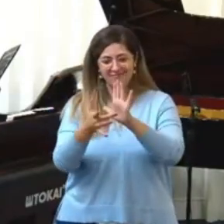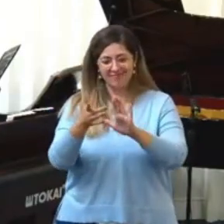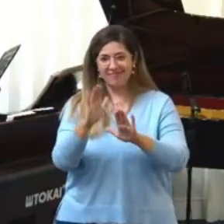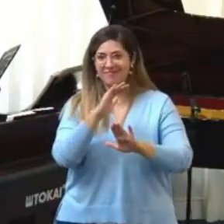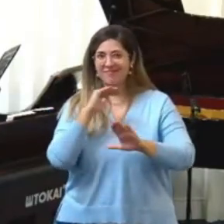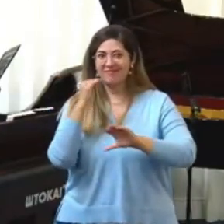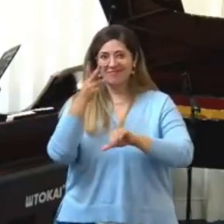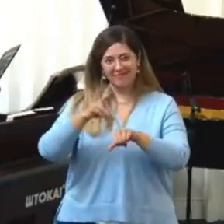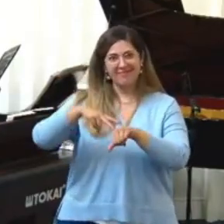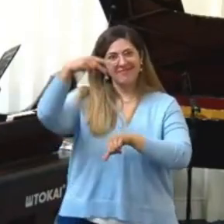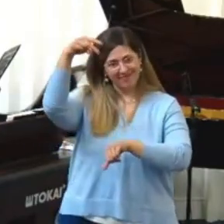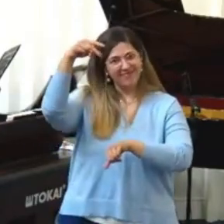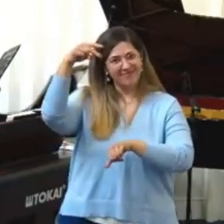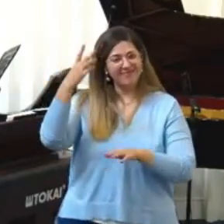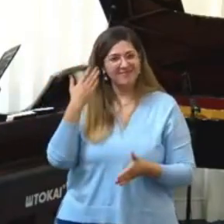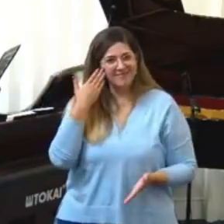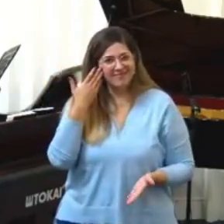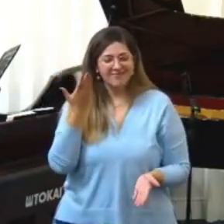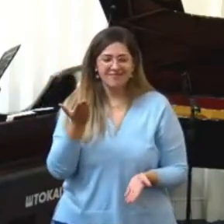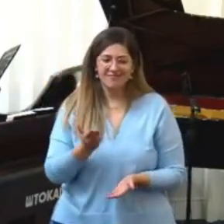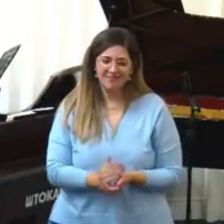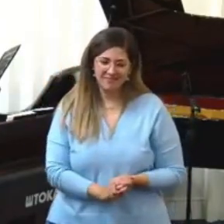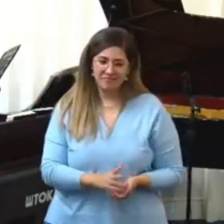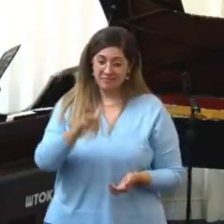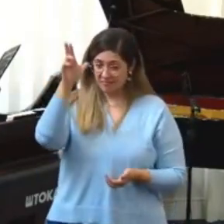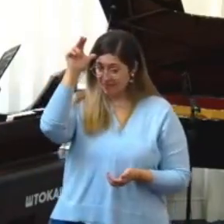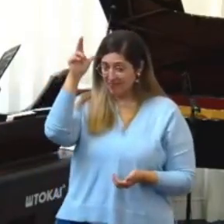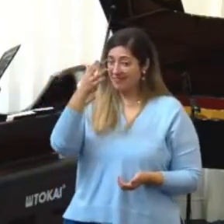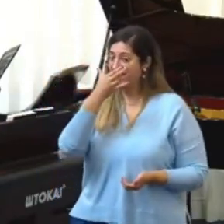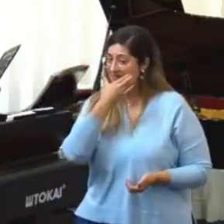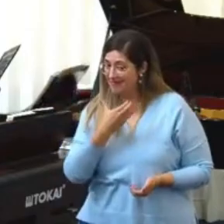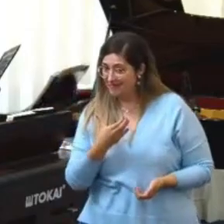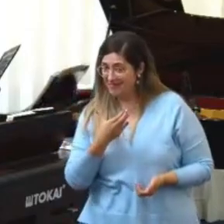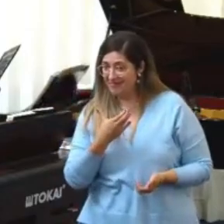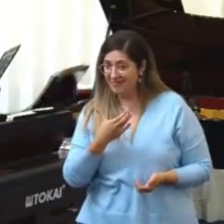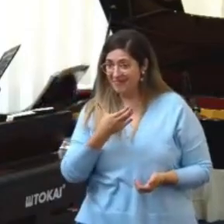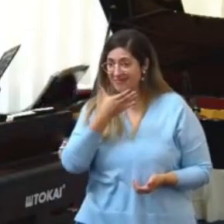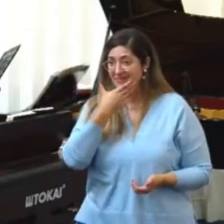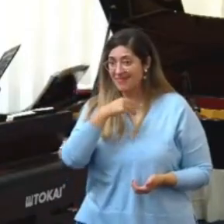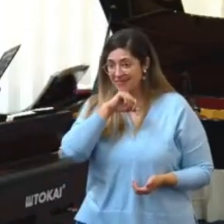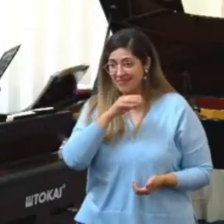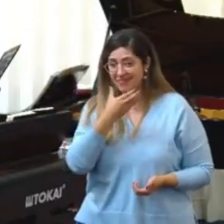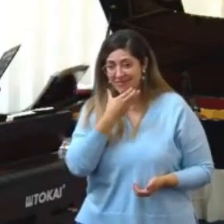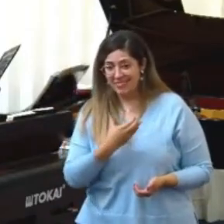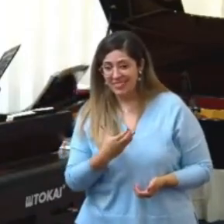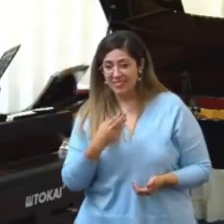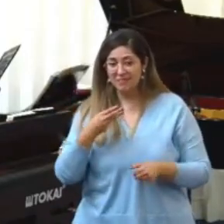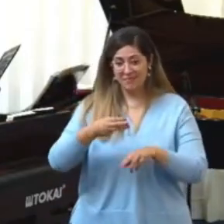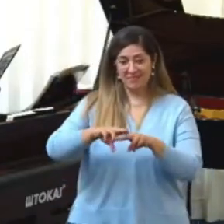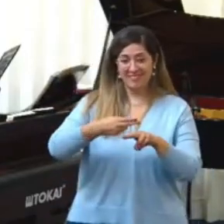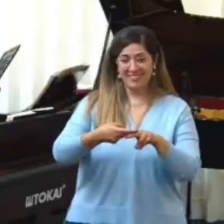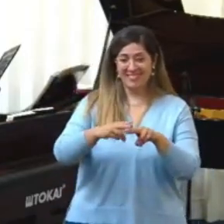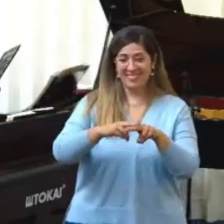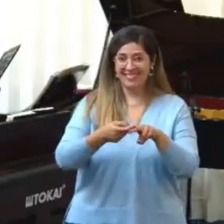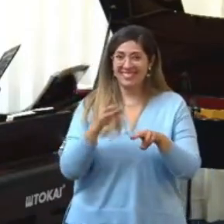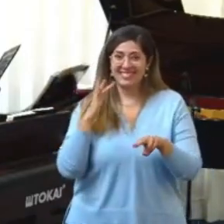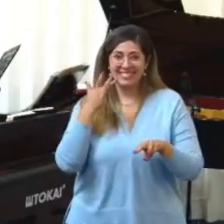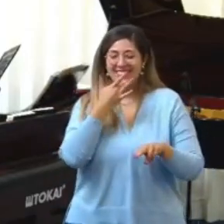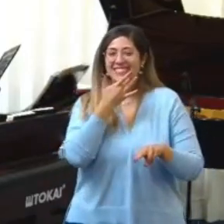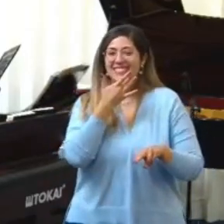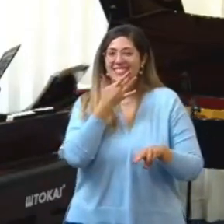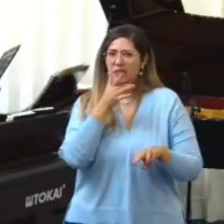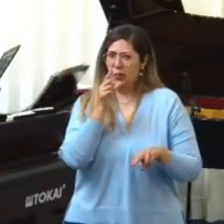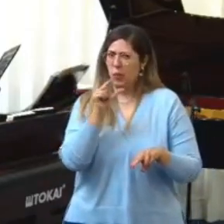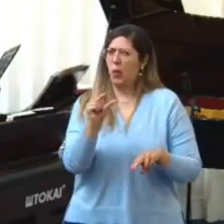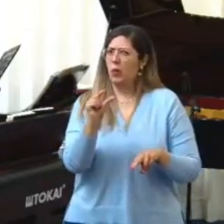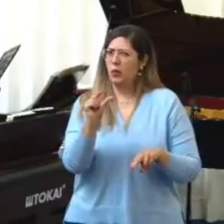Então, assim como não tem Papai Noel, também não tem Coelhinho da Páscoa. Também é invenção. Chocolate é bom, dentro da medida,